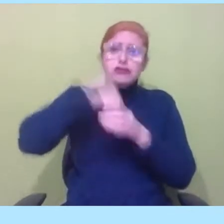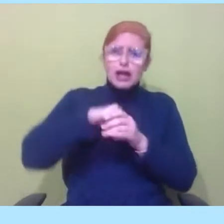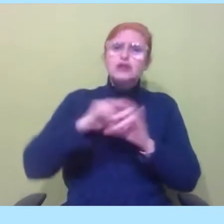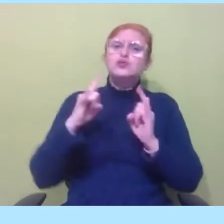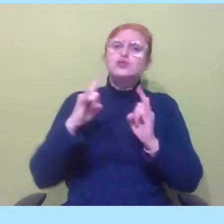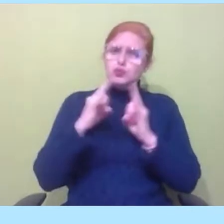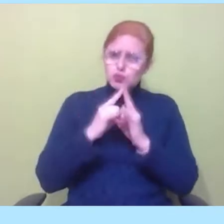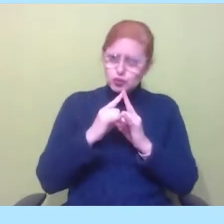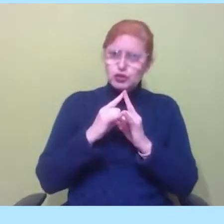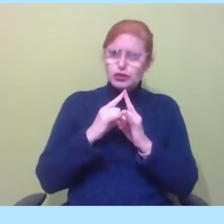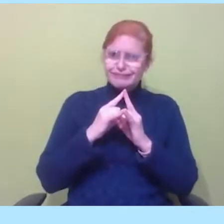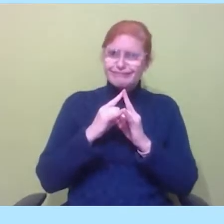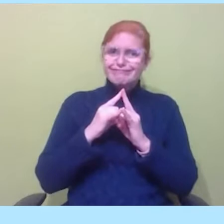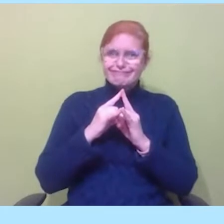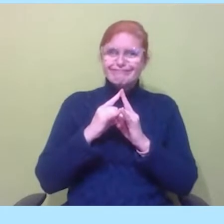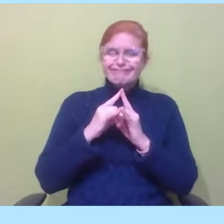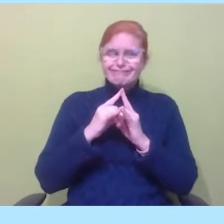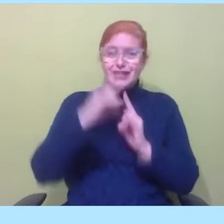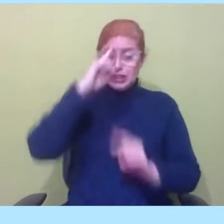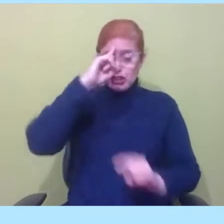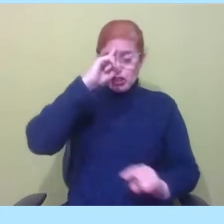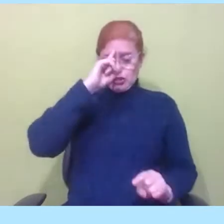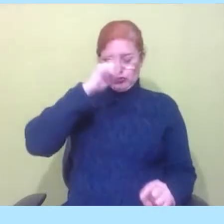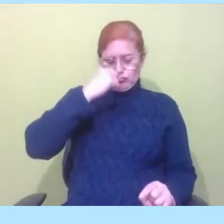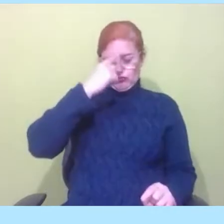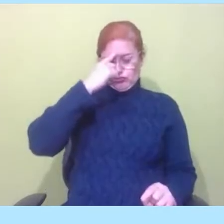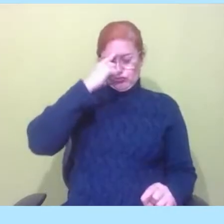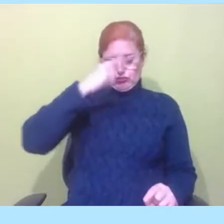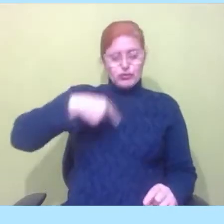Da subjetivação, de